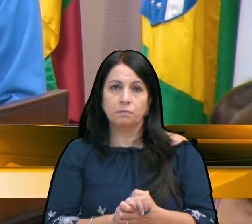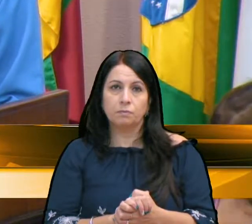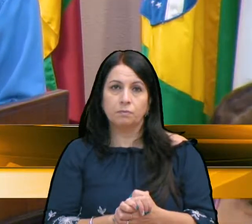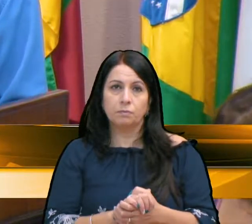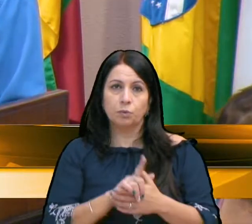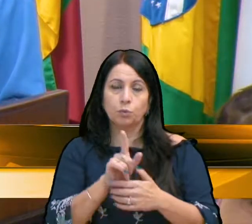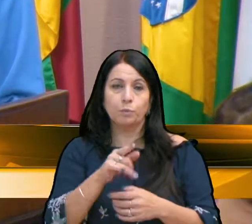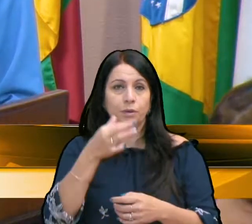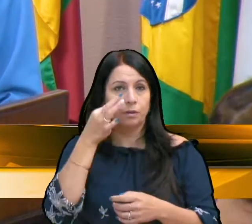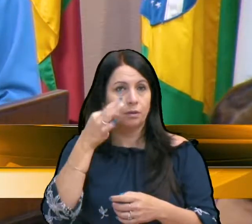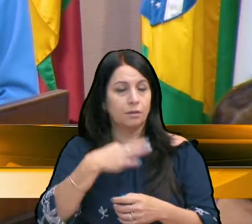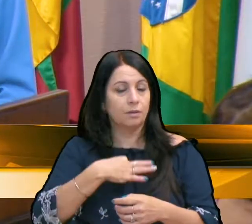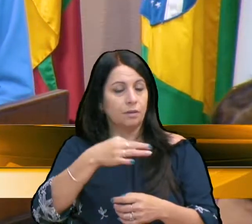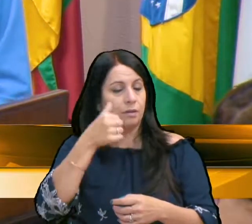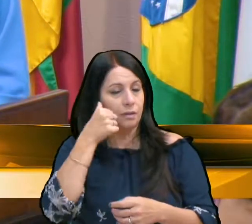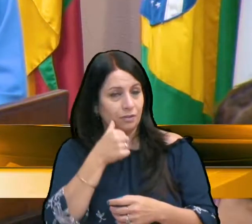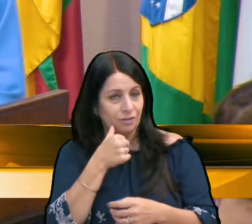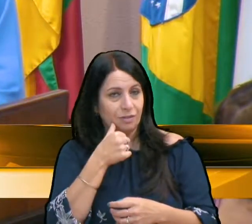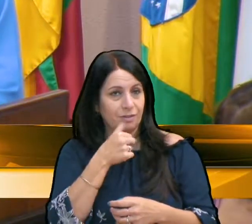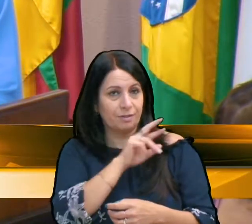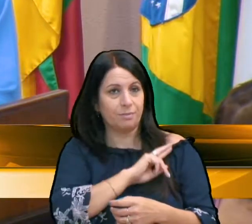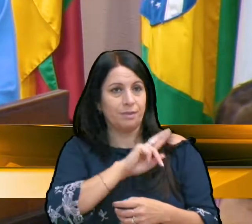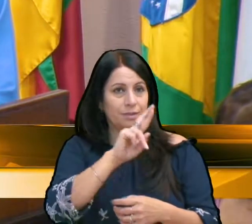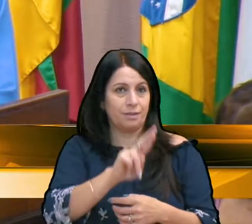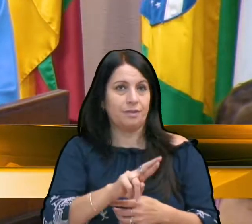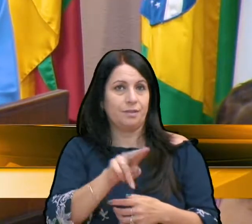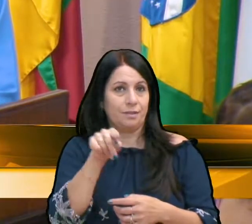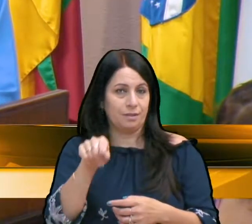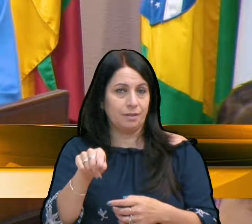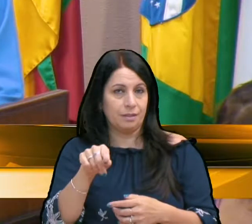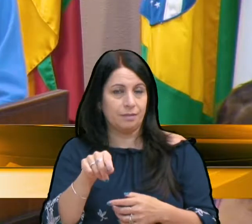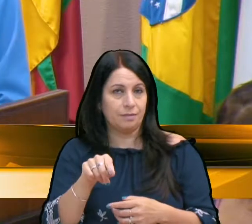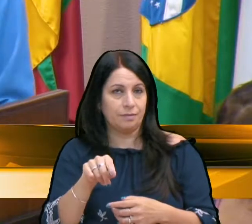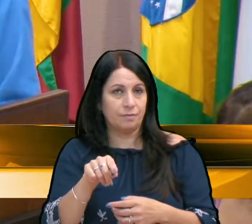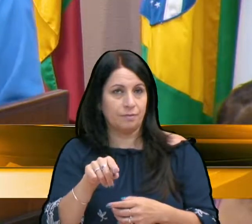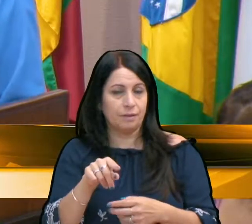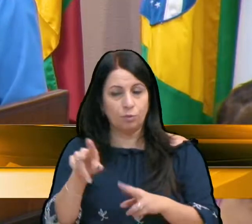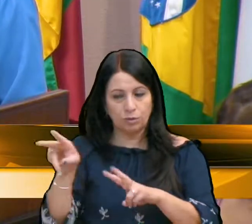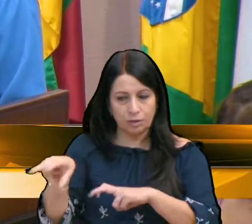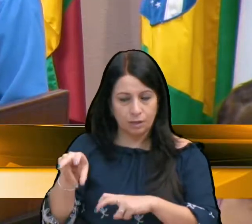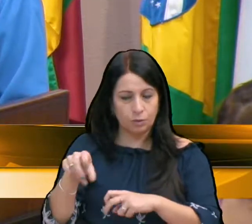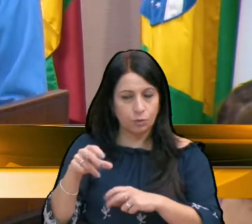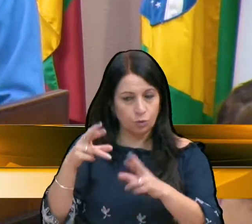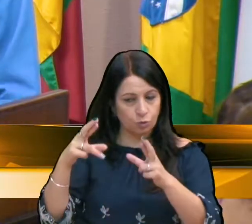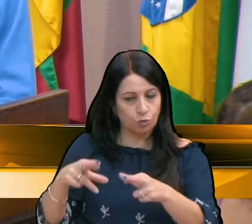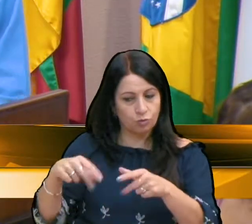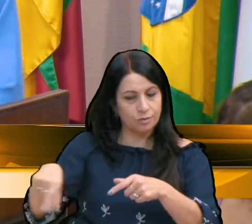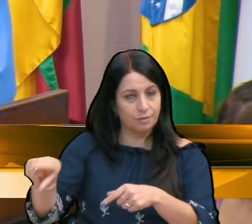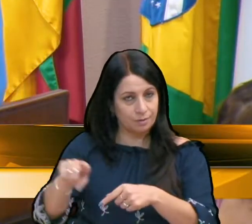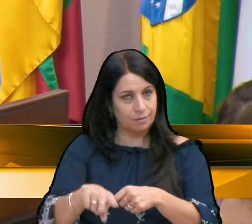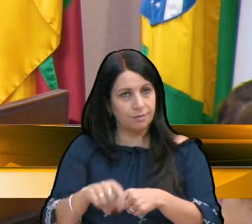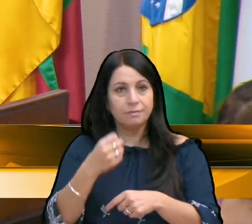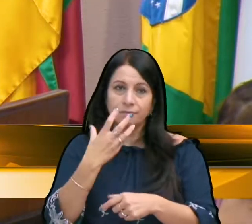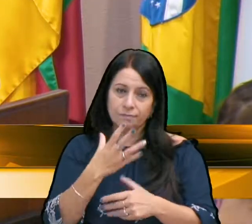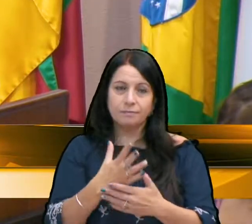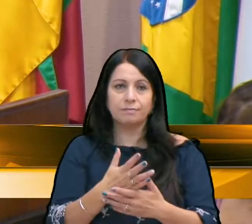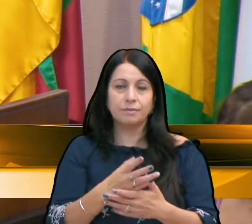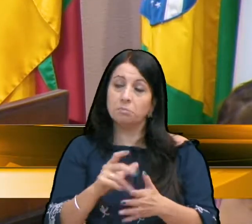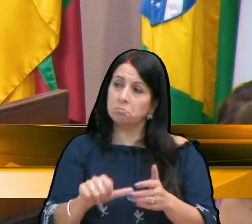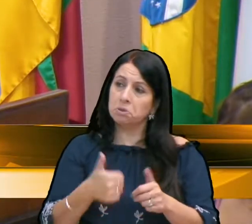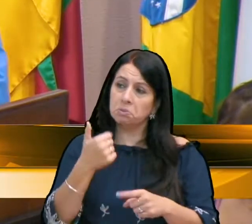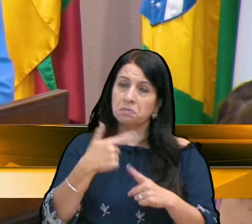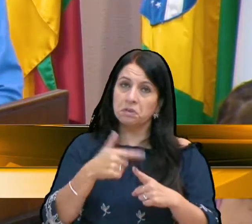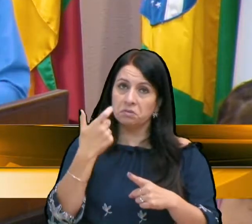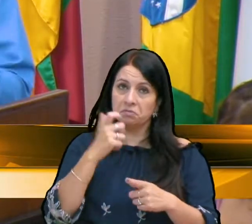uma candidata lá também representando o nosso interior, o nosso distrito. Que bom. Eu acho que vai uma primeira vez,